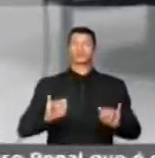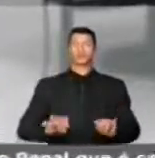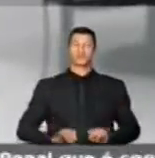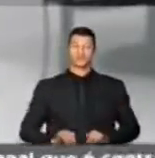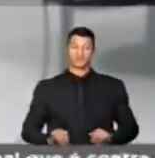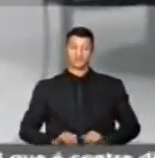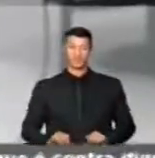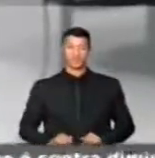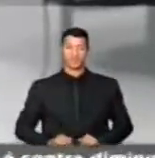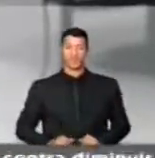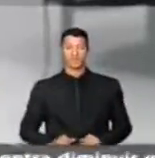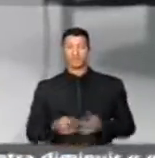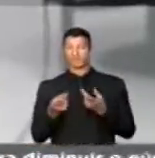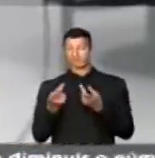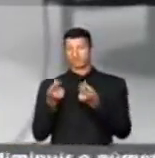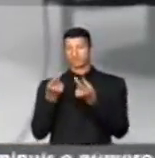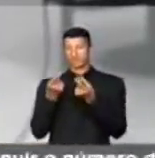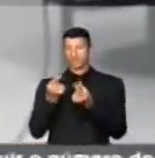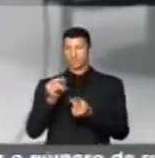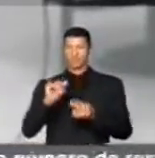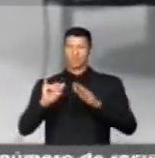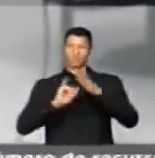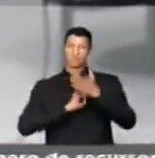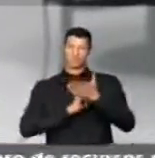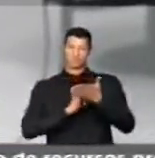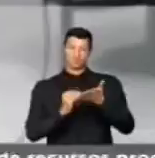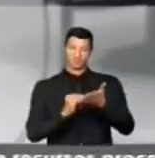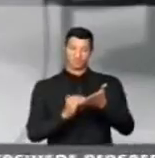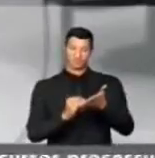sofreu, e esse dinheiro dos impostos